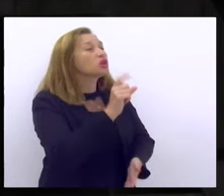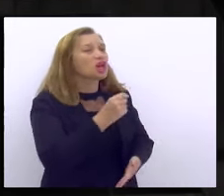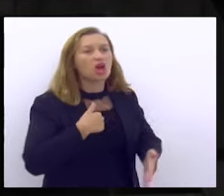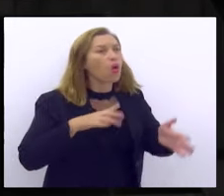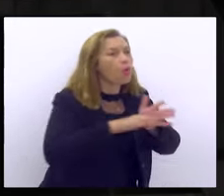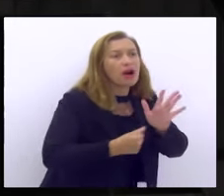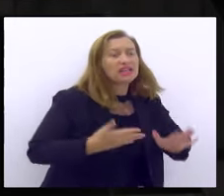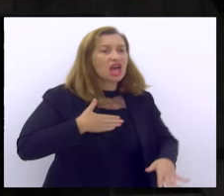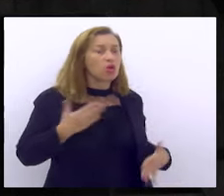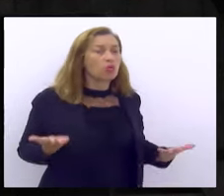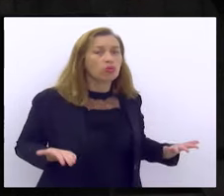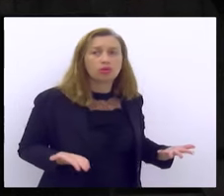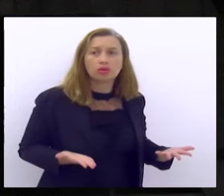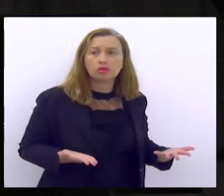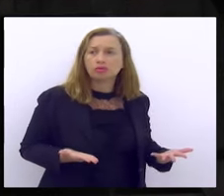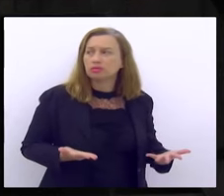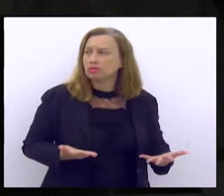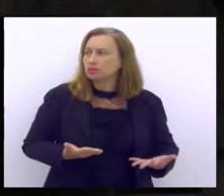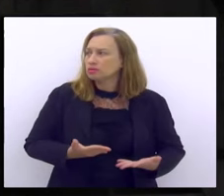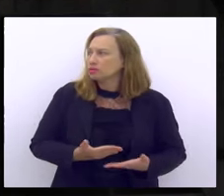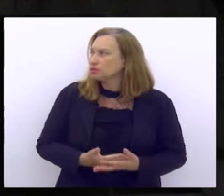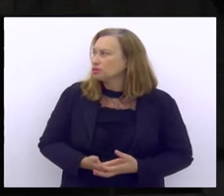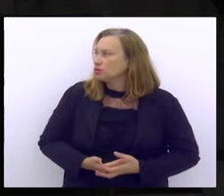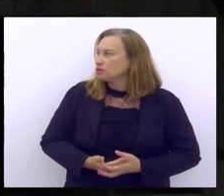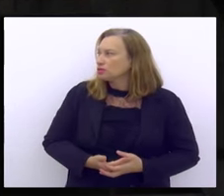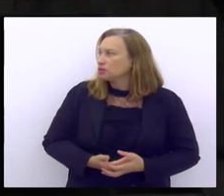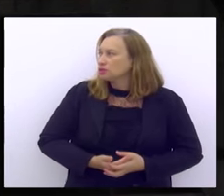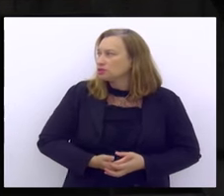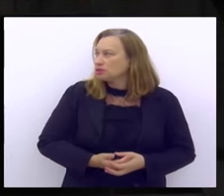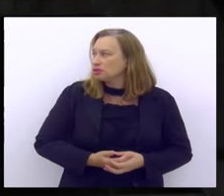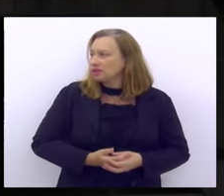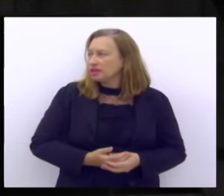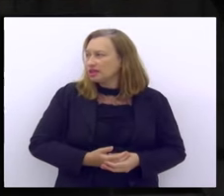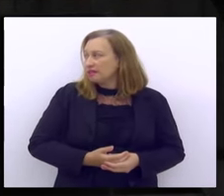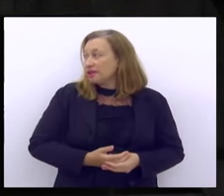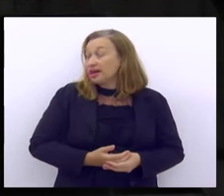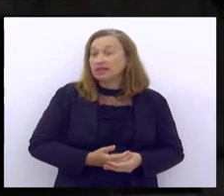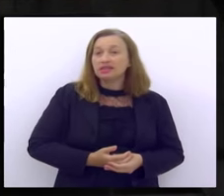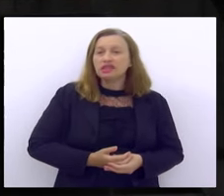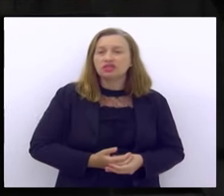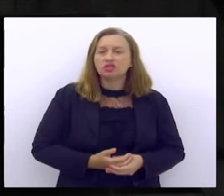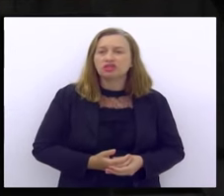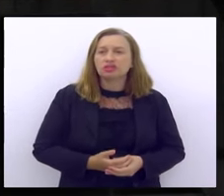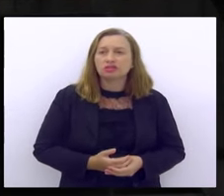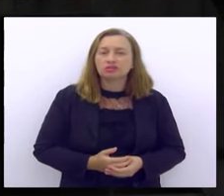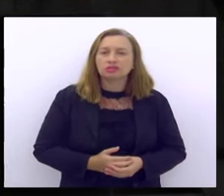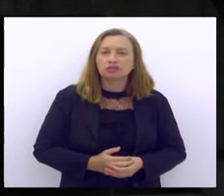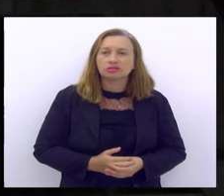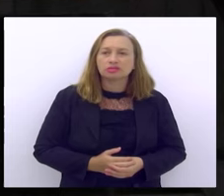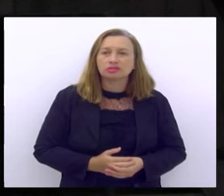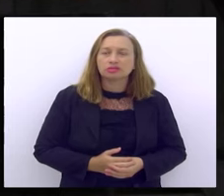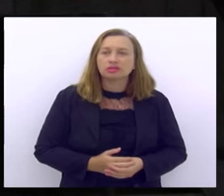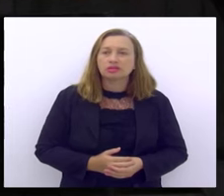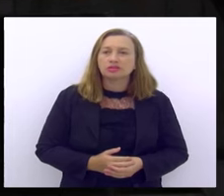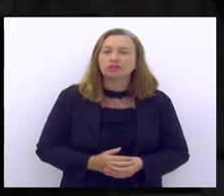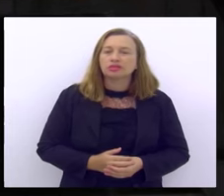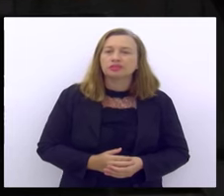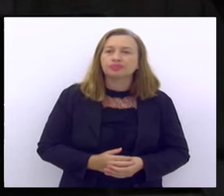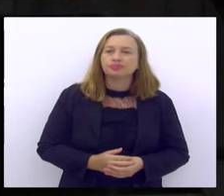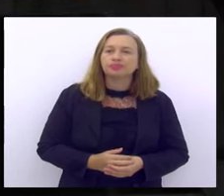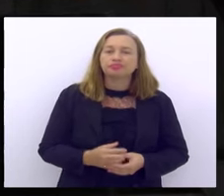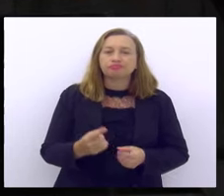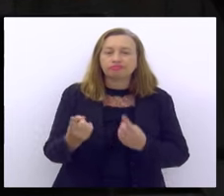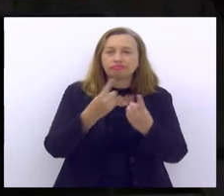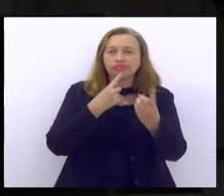assaltada. Muita gente ontem foi assaltado na Avenida Brasil por